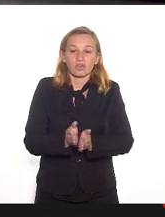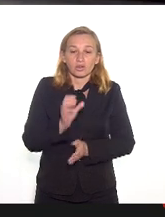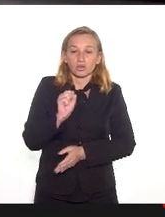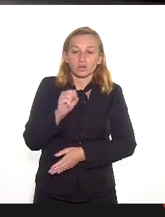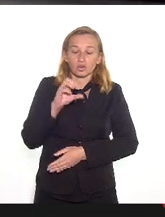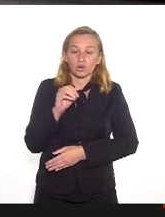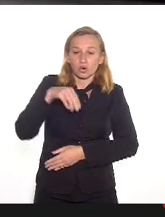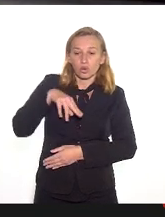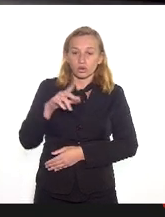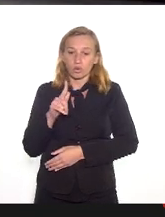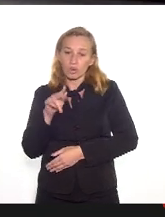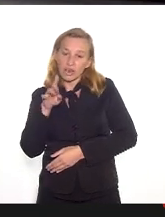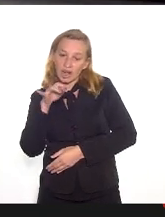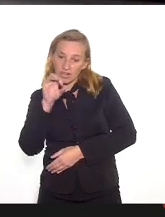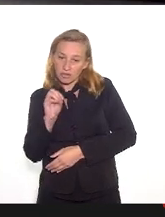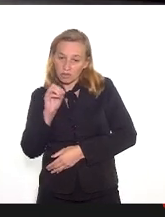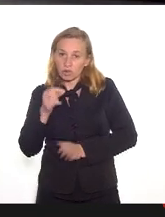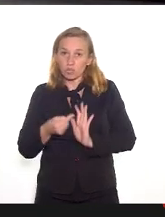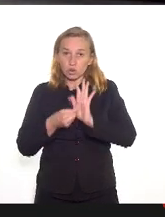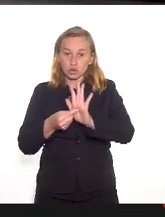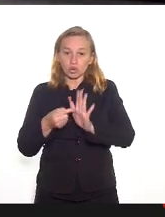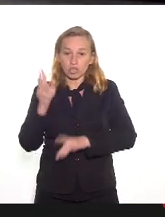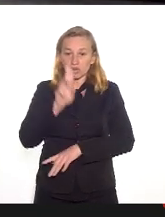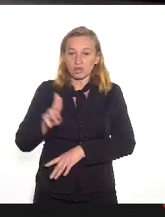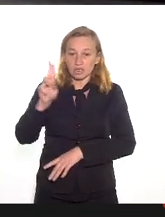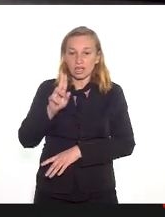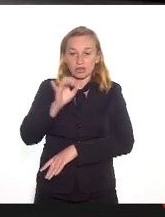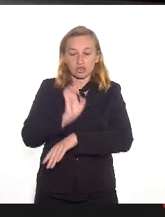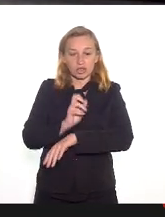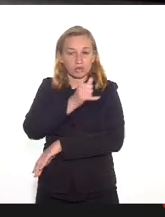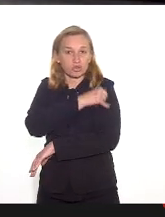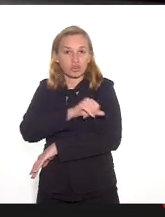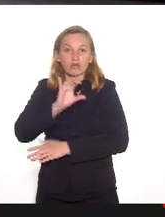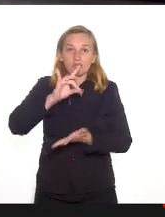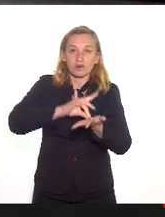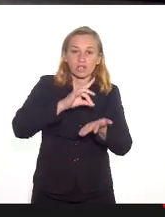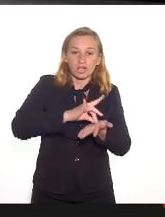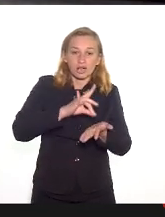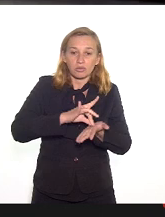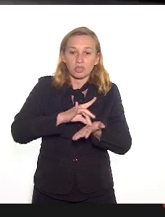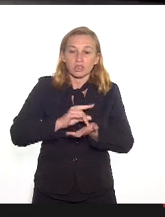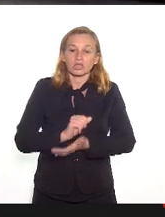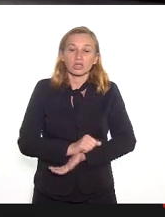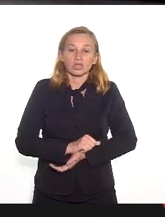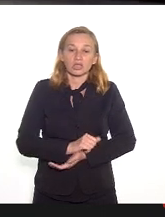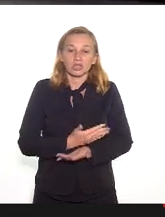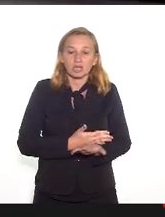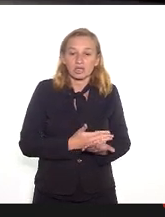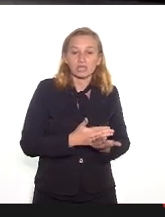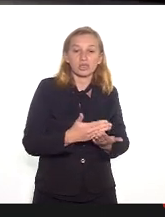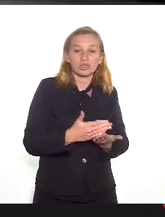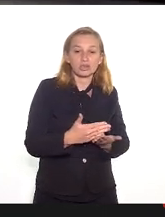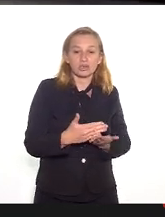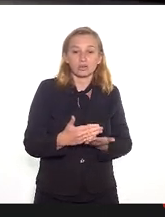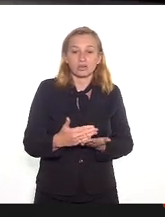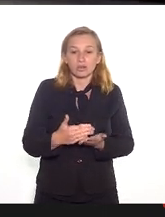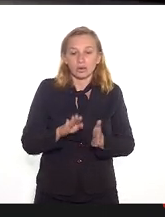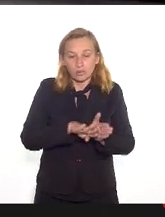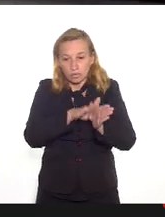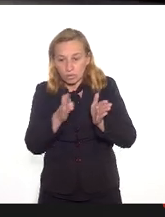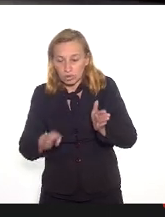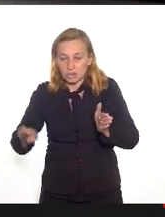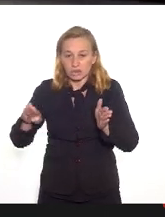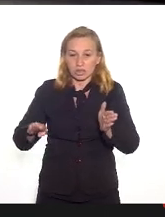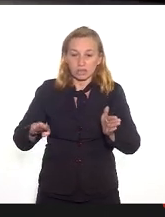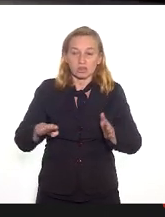que demonstrou que a Universidade do Estado do Rio de Janeiro ela realmente embarcou nessa agenda do oceano. Né,